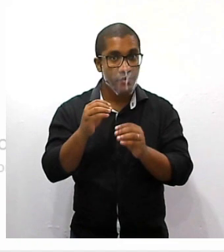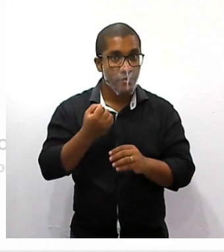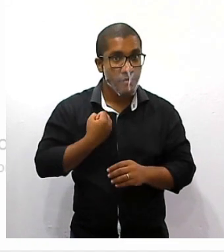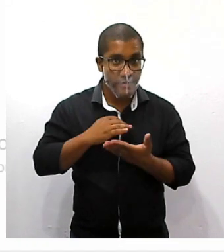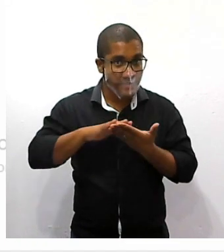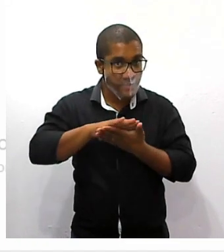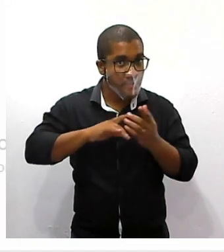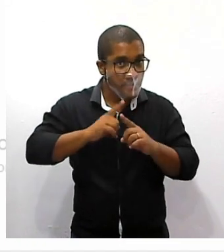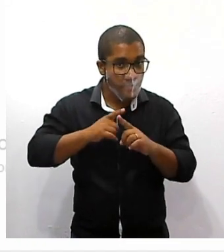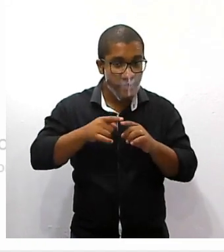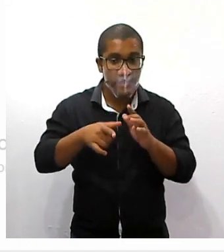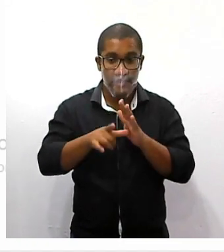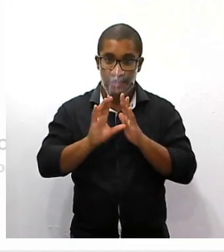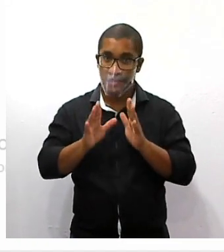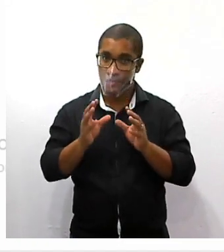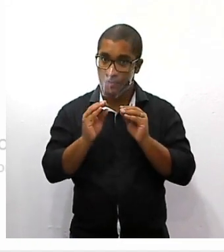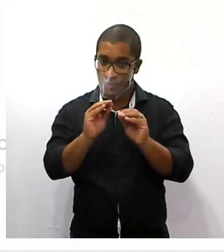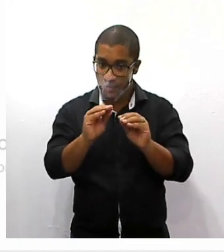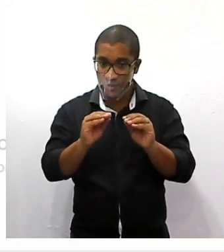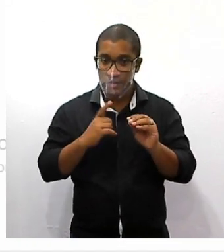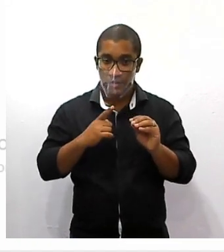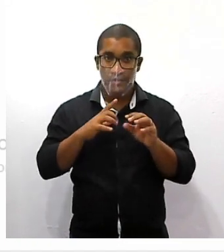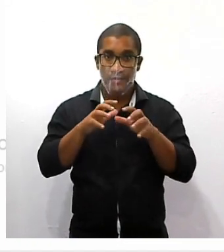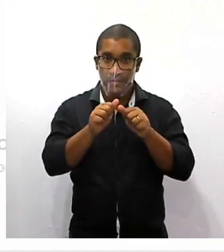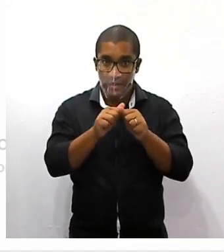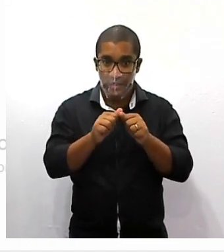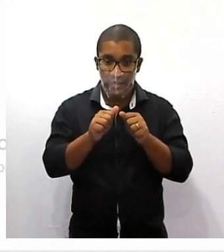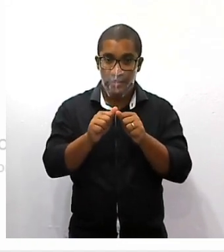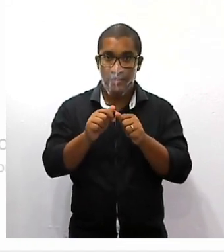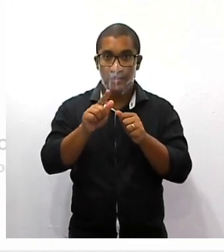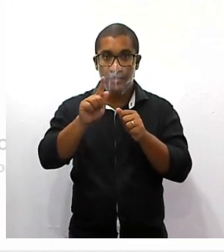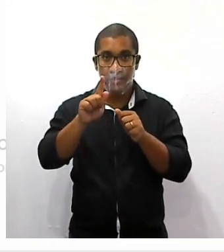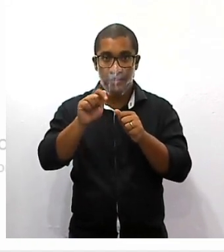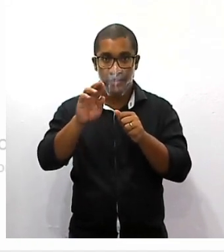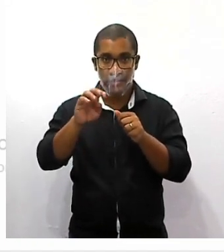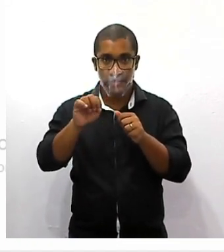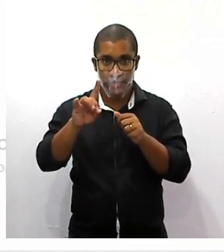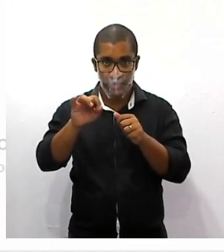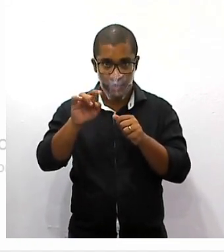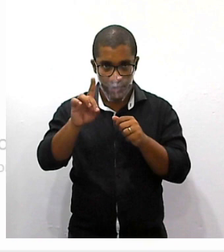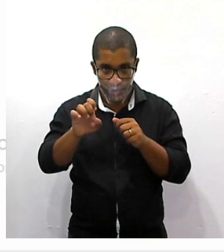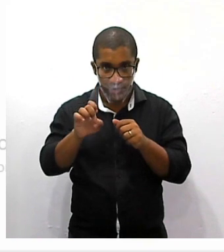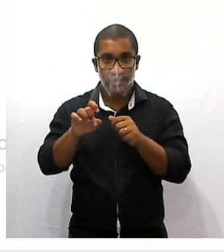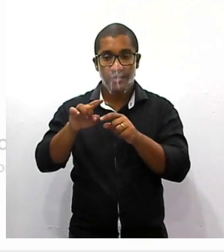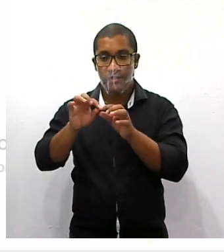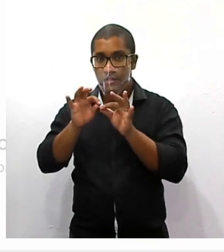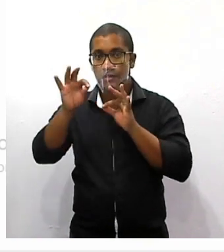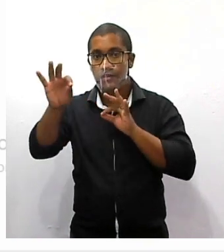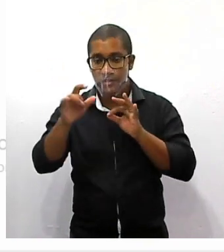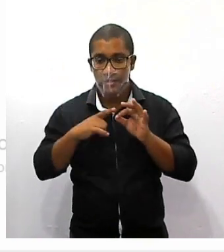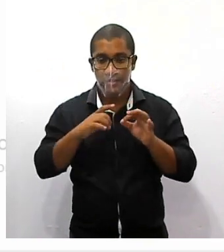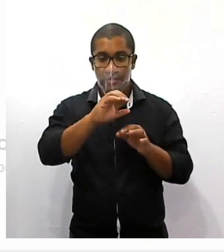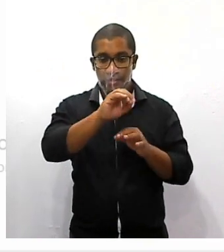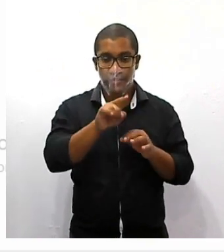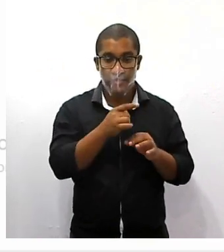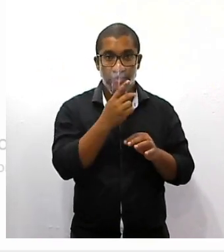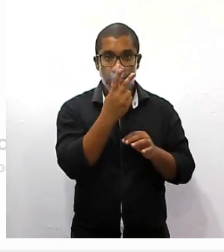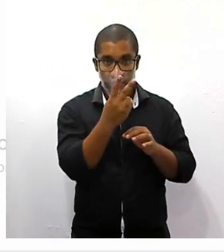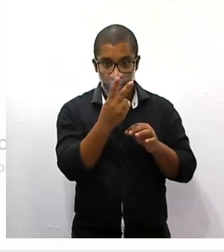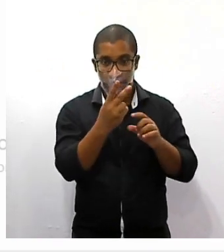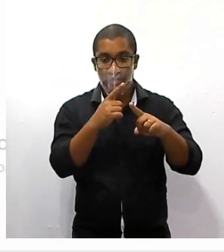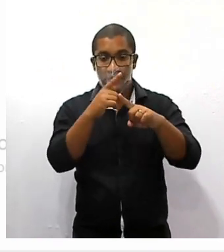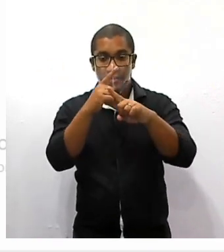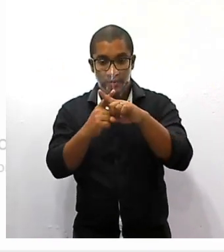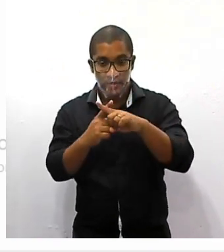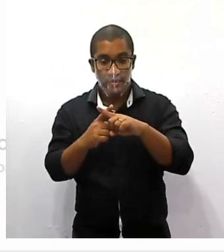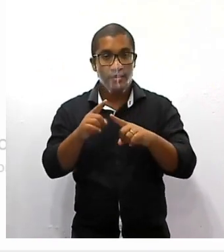agora. Você tem o valor da massa, da gravidade e da distância. Então, se você pega o 0,2 e multiplica pelo